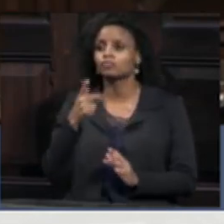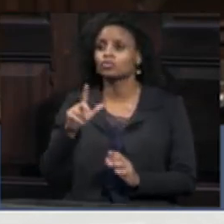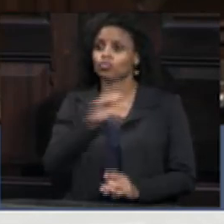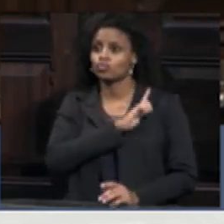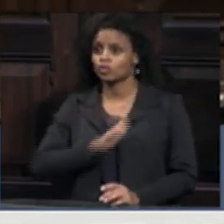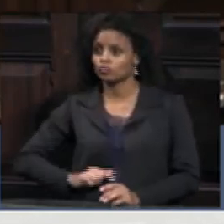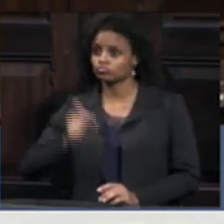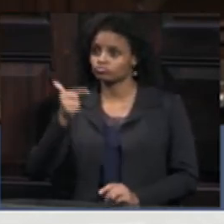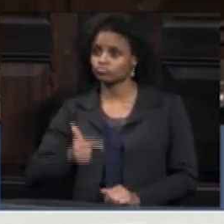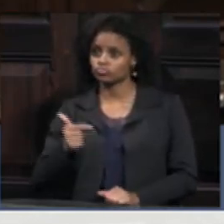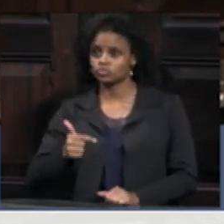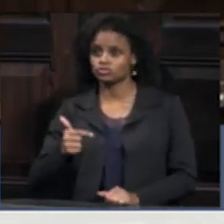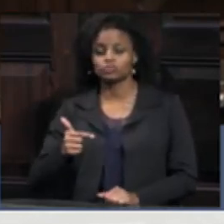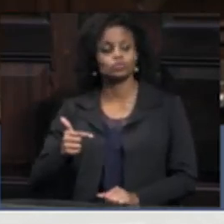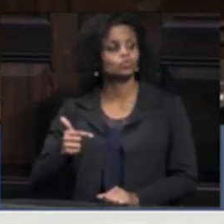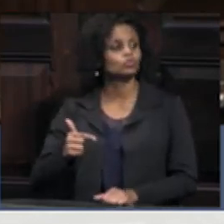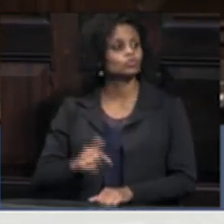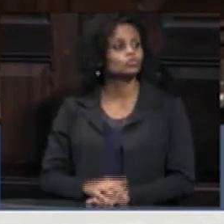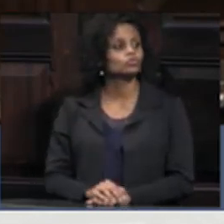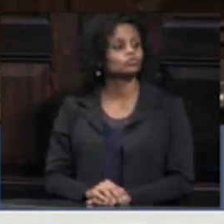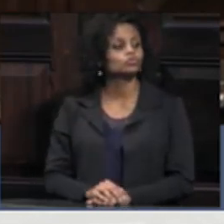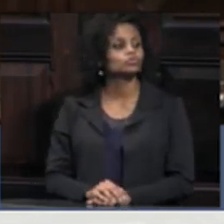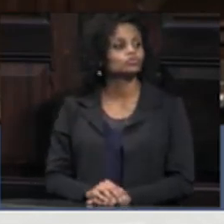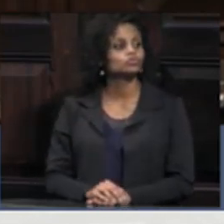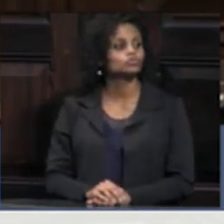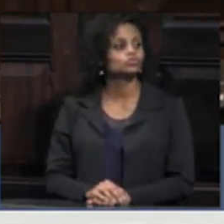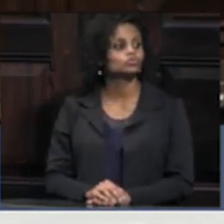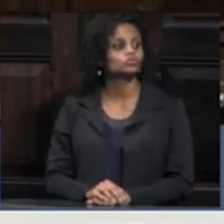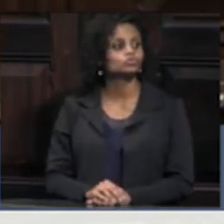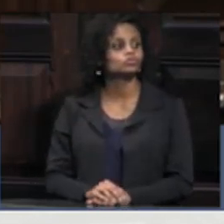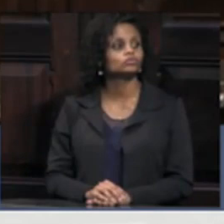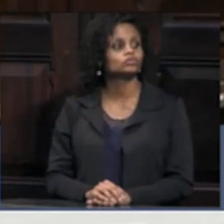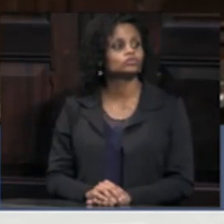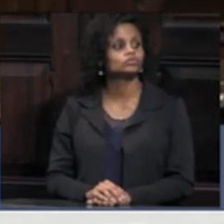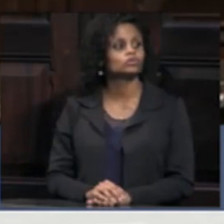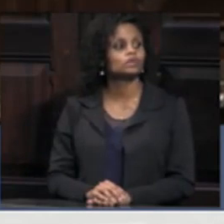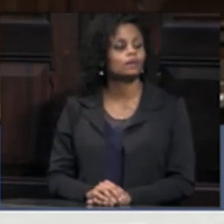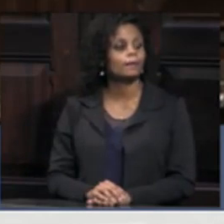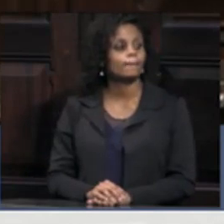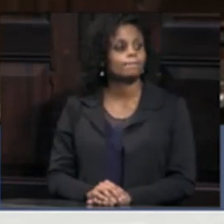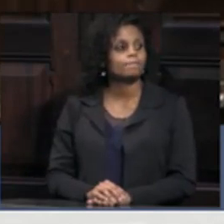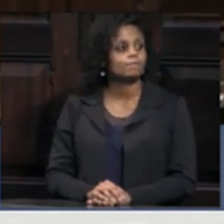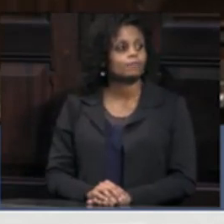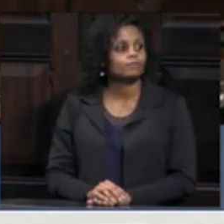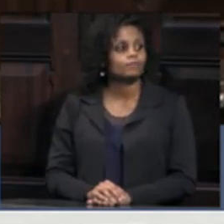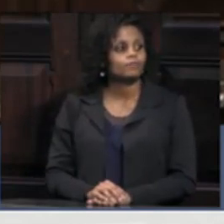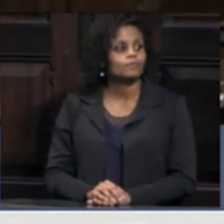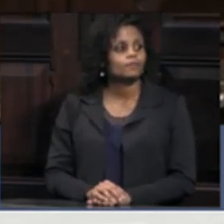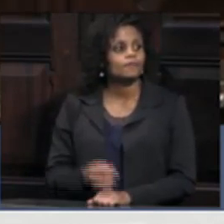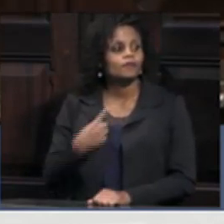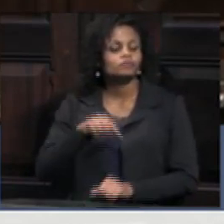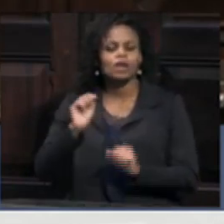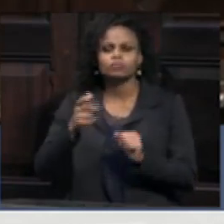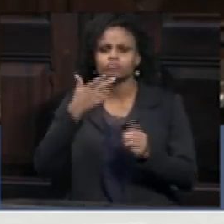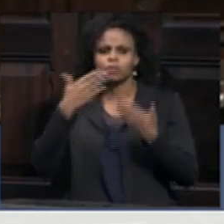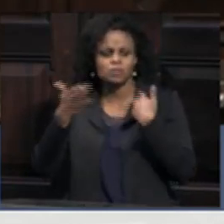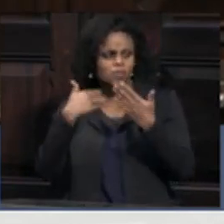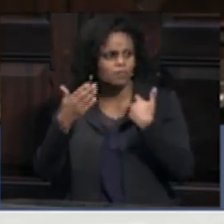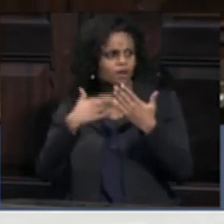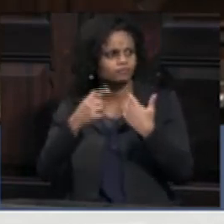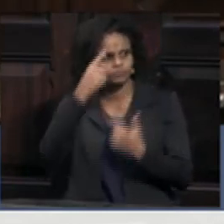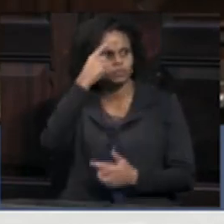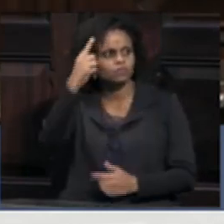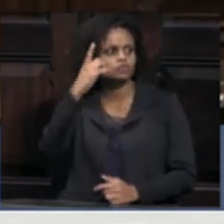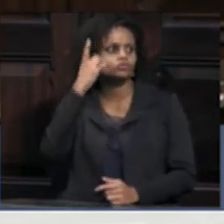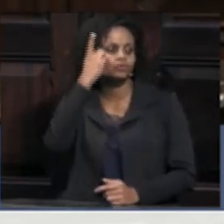eleito, Carlos Castro. Tive a ocasião de intervir, fazendo referência a deputados